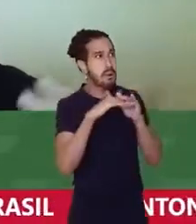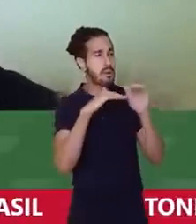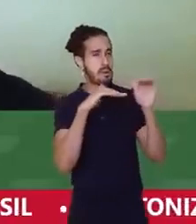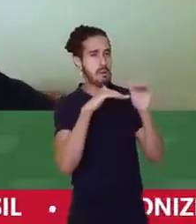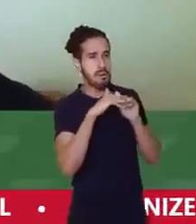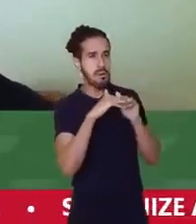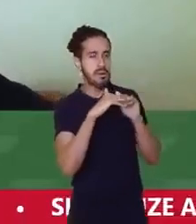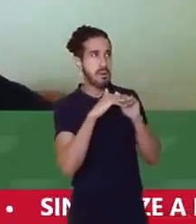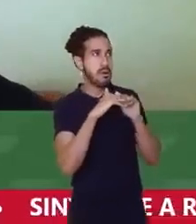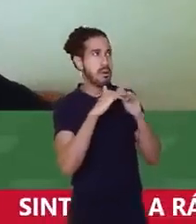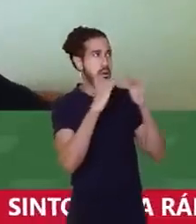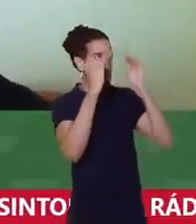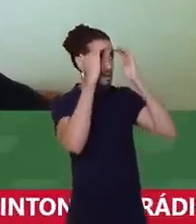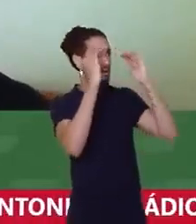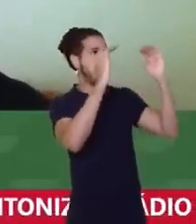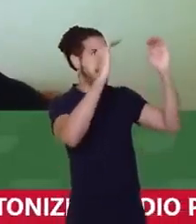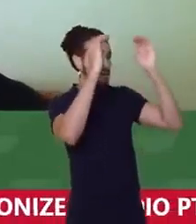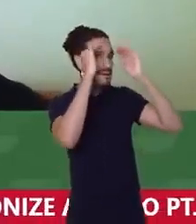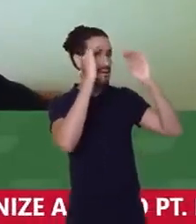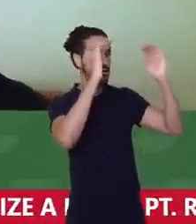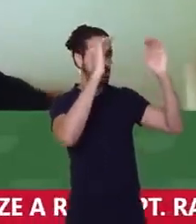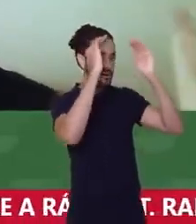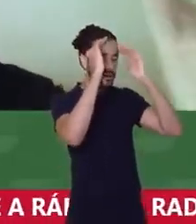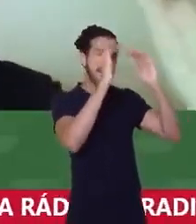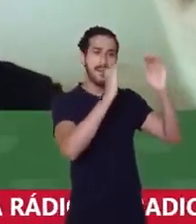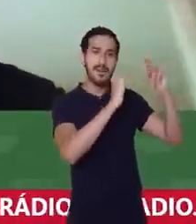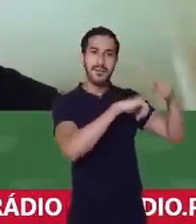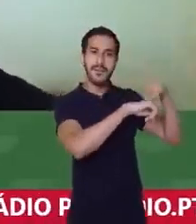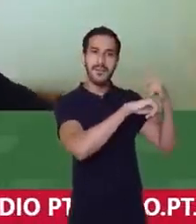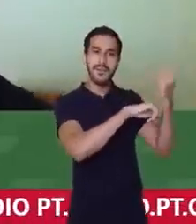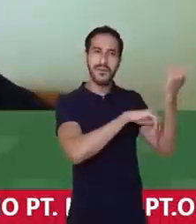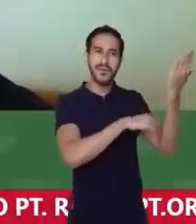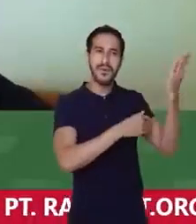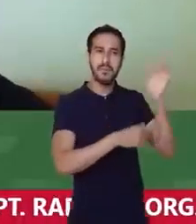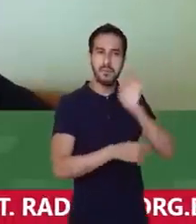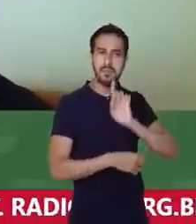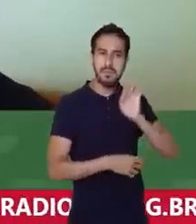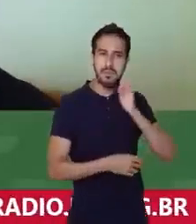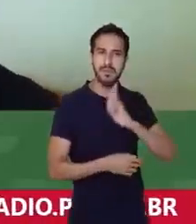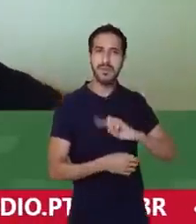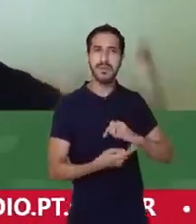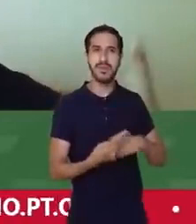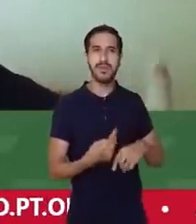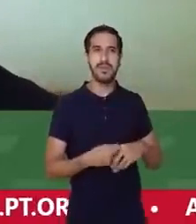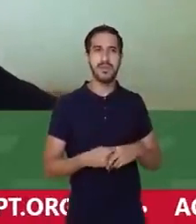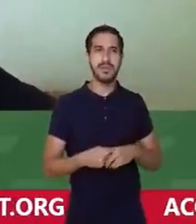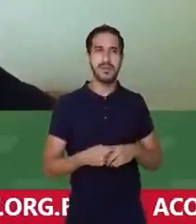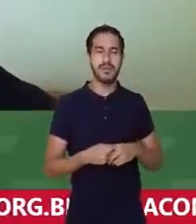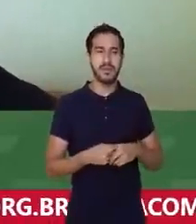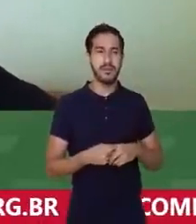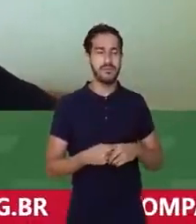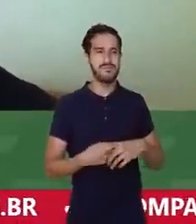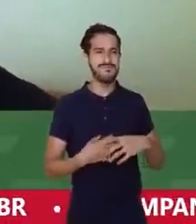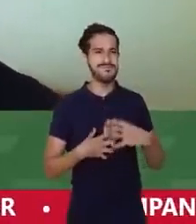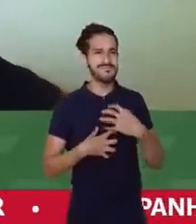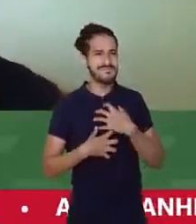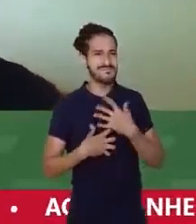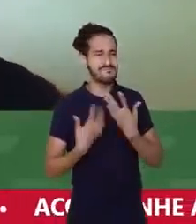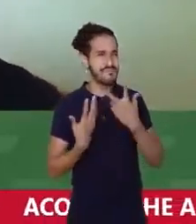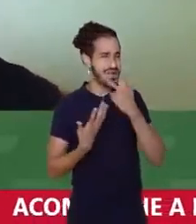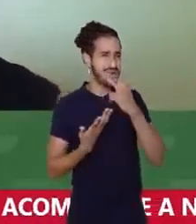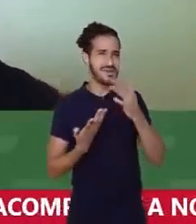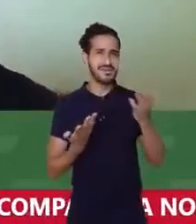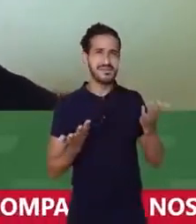submissa e subserviente com os Estados Unidos, uma atitude